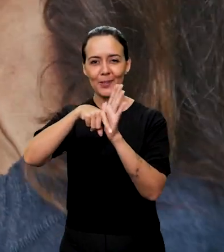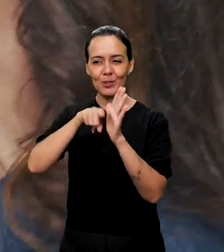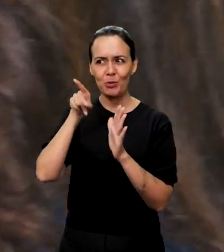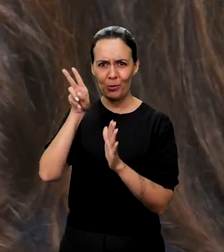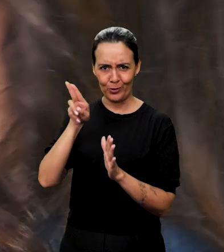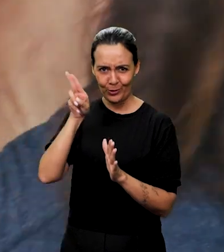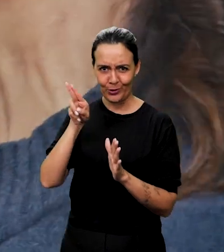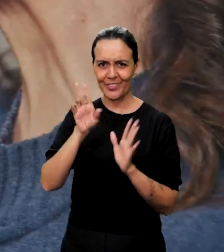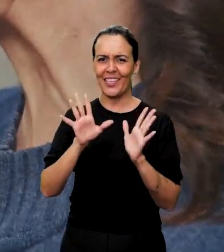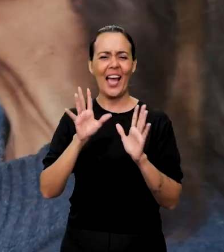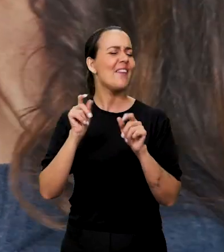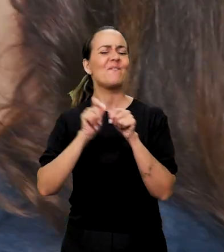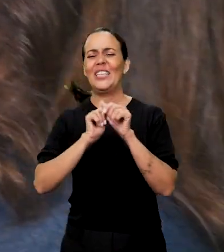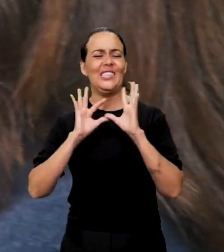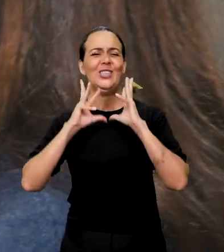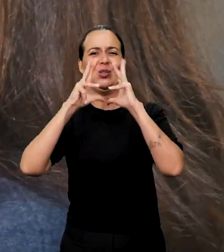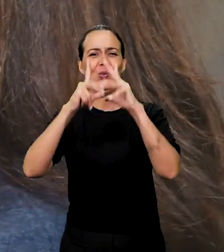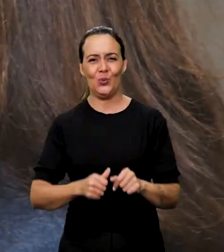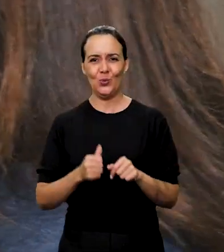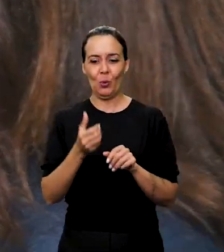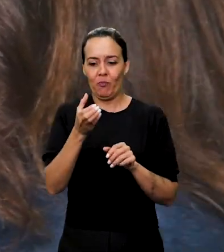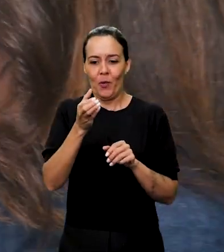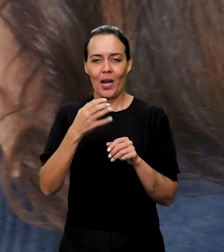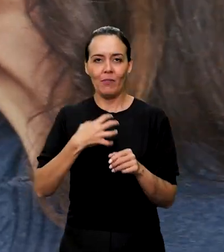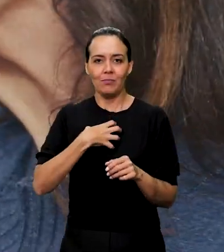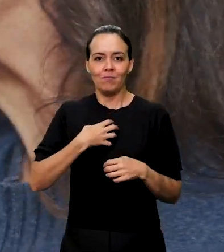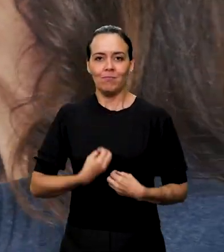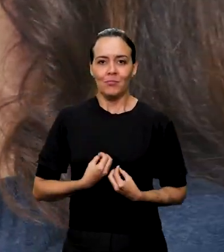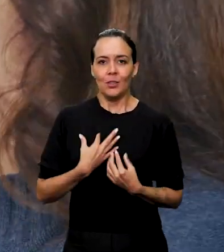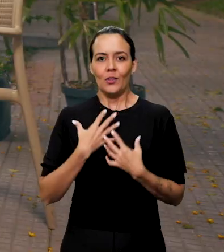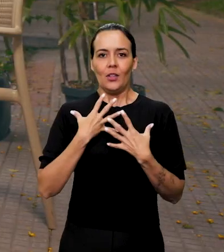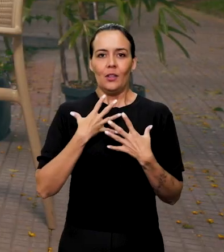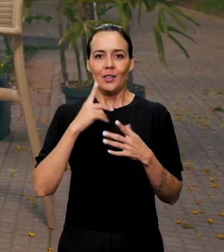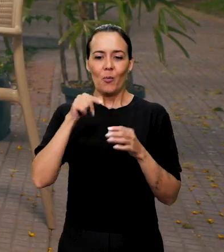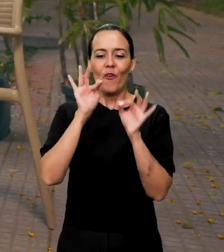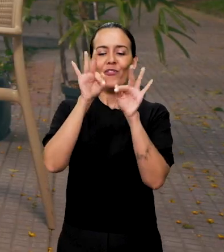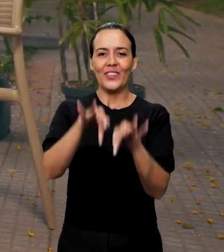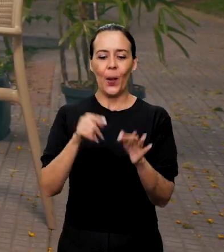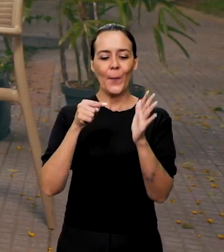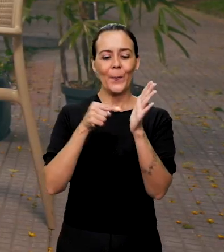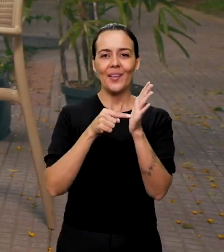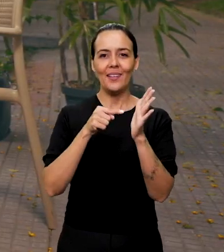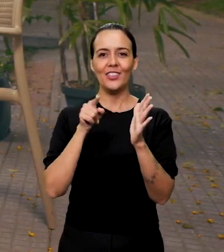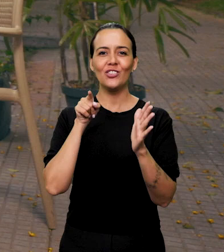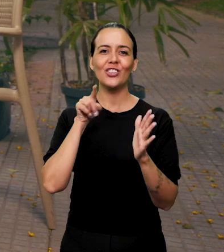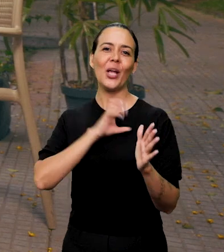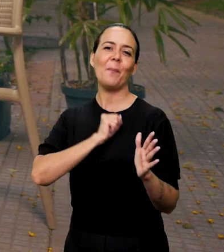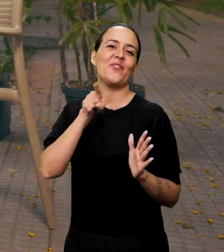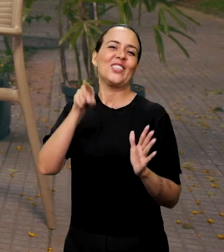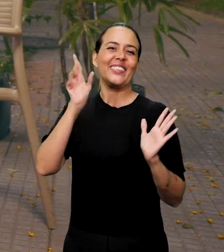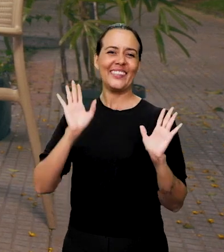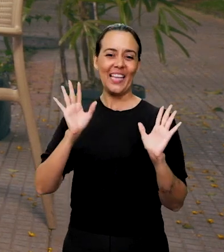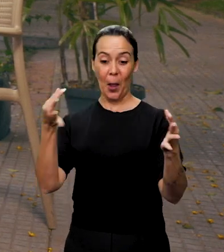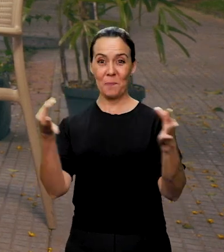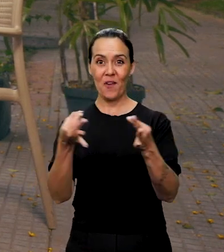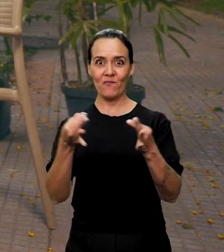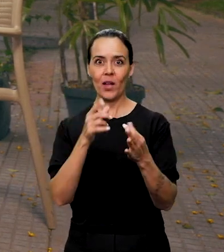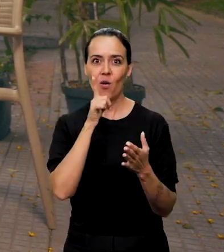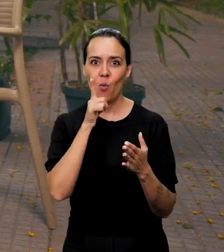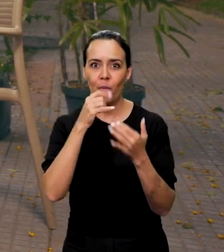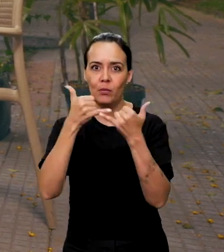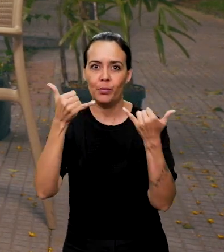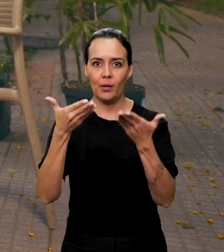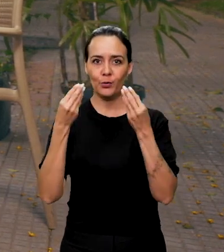Rotação, translação, uma revolução. E no final você apertava, ele dizia que te amava. Peguei o Mr. Perfection e levei para casa,